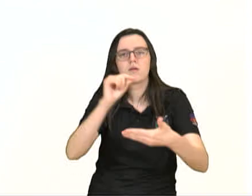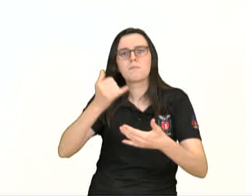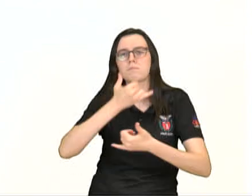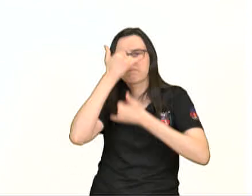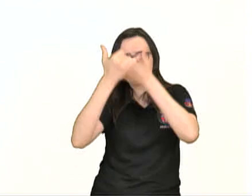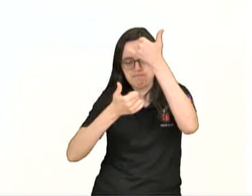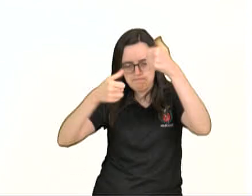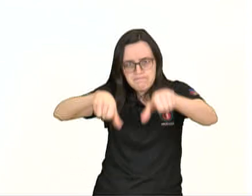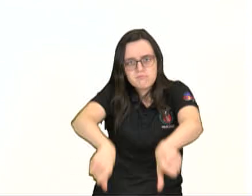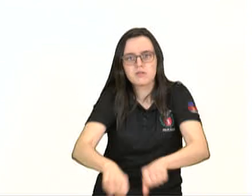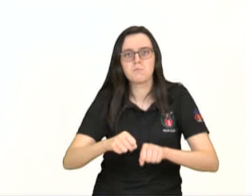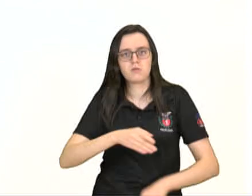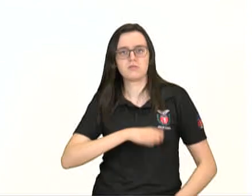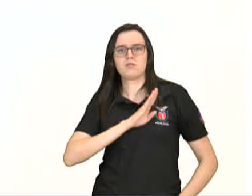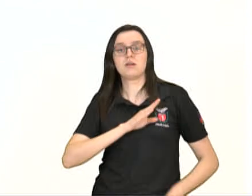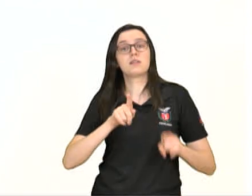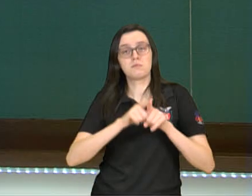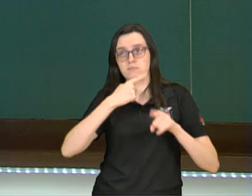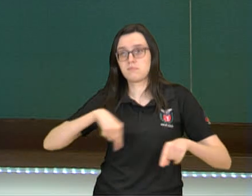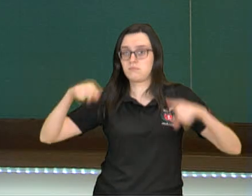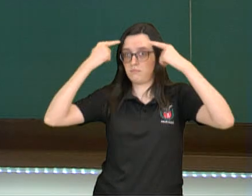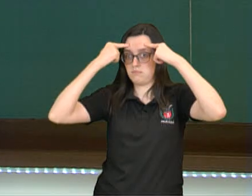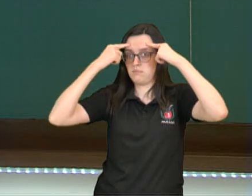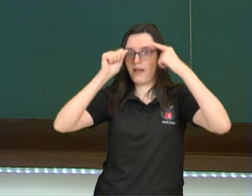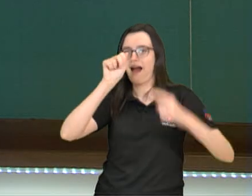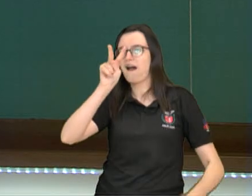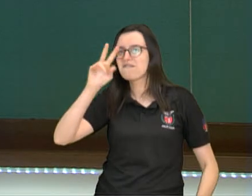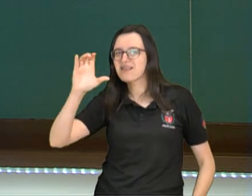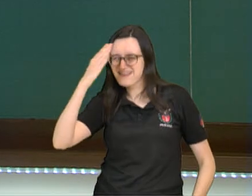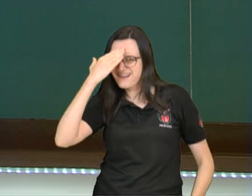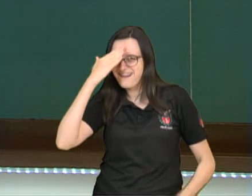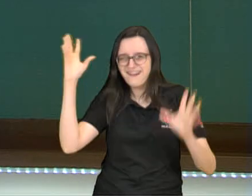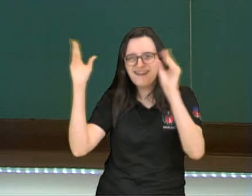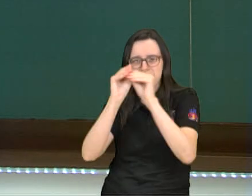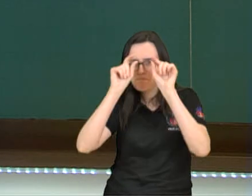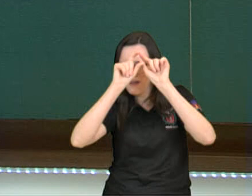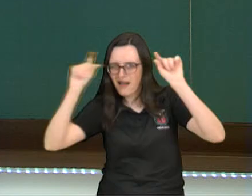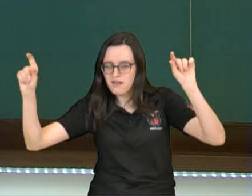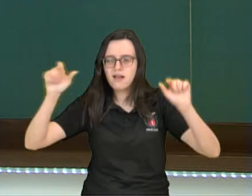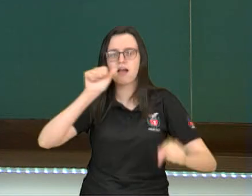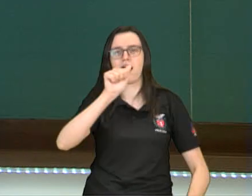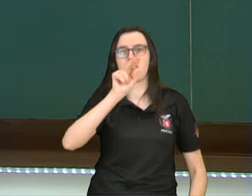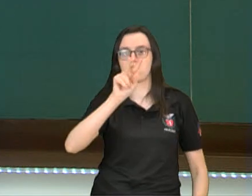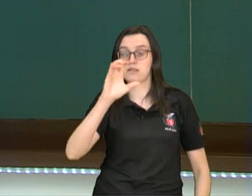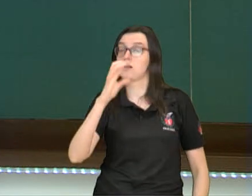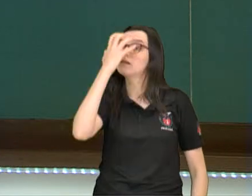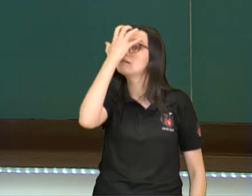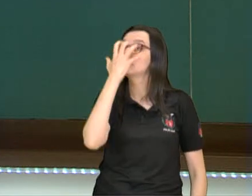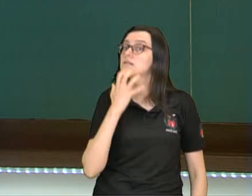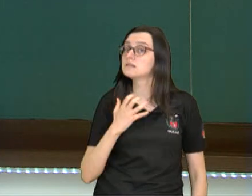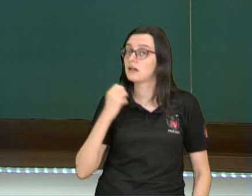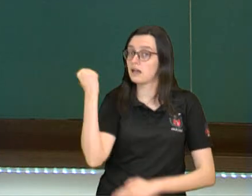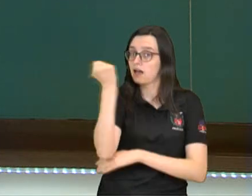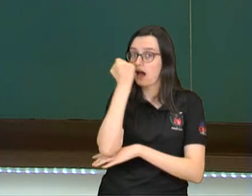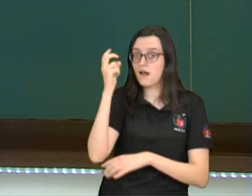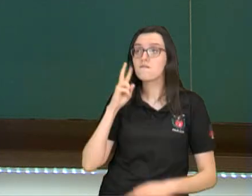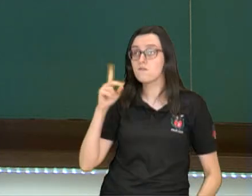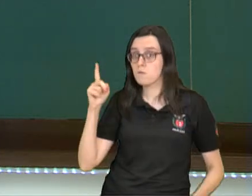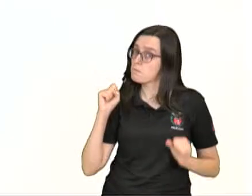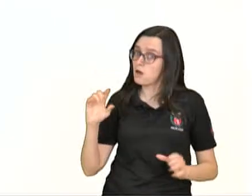acidente vascular cerebral. Já ouviu falar em AVC? Pois é algo muito grave, né? Olha aí,